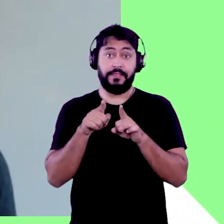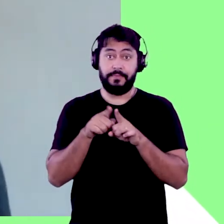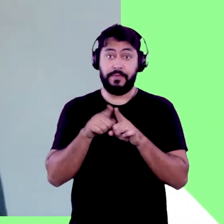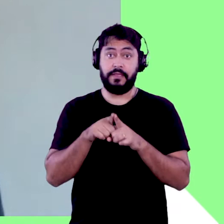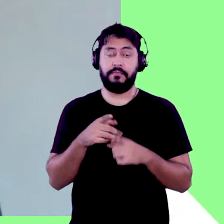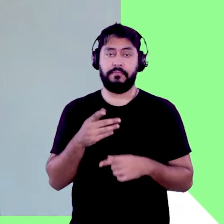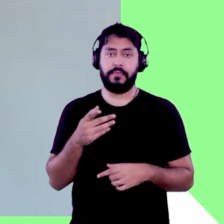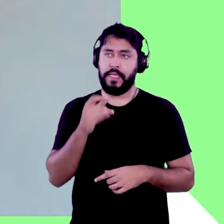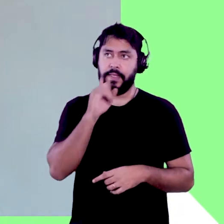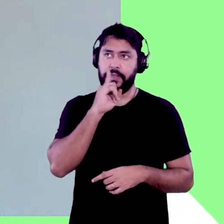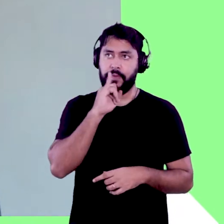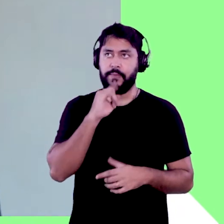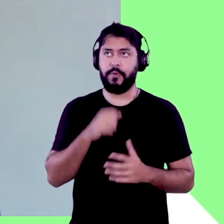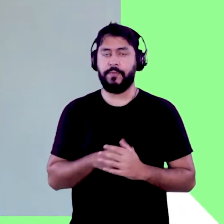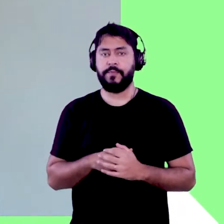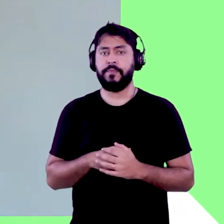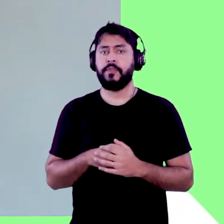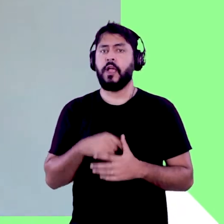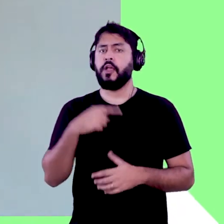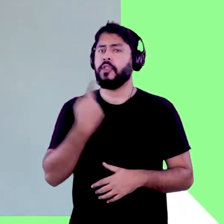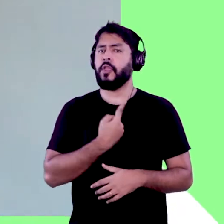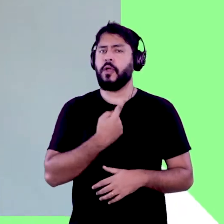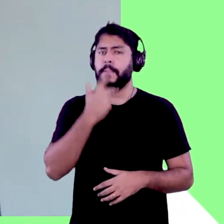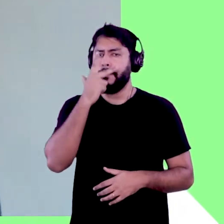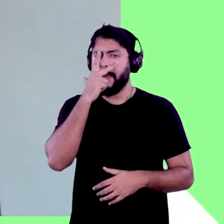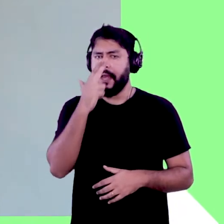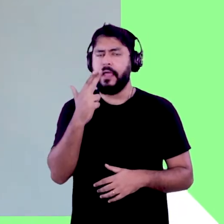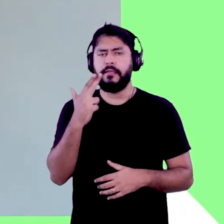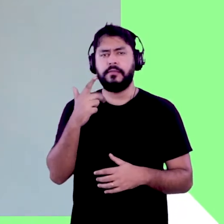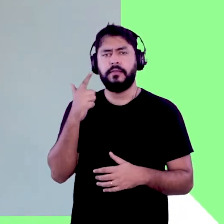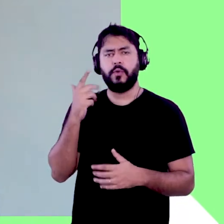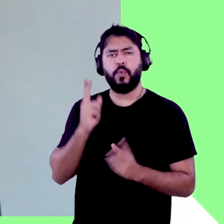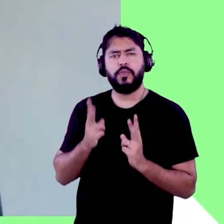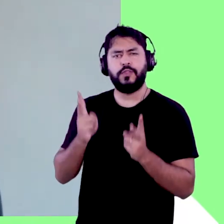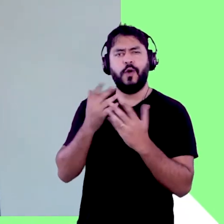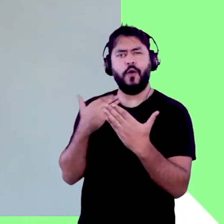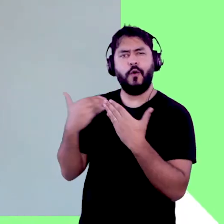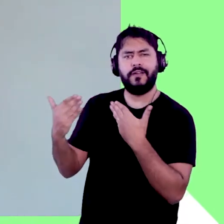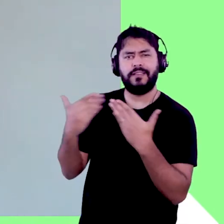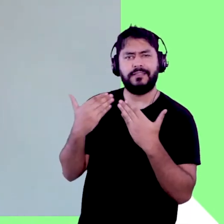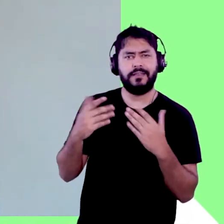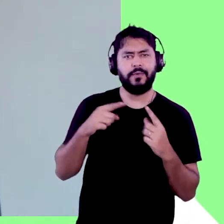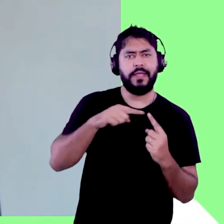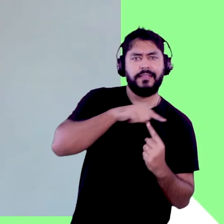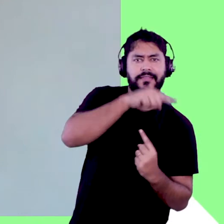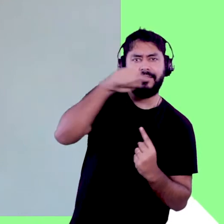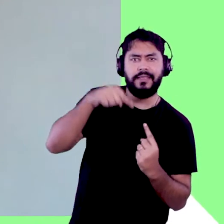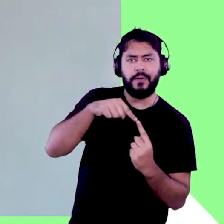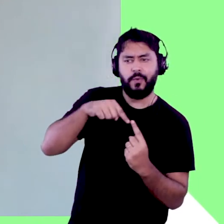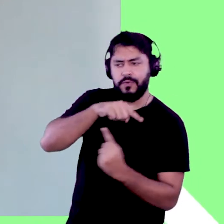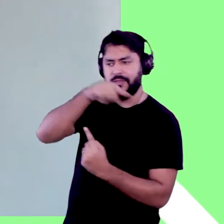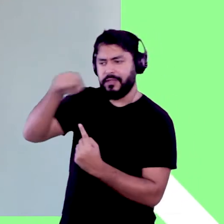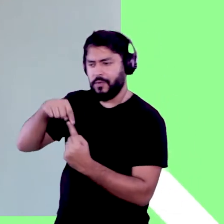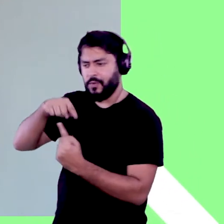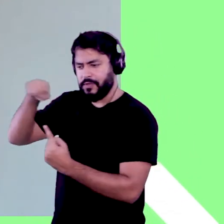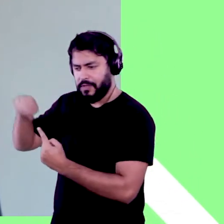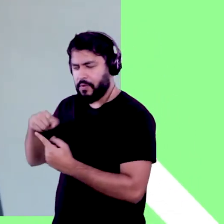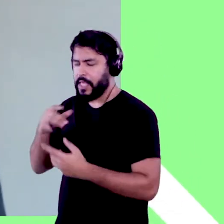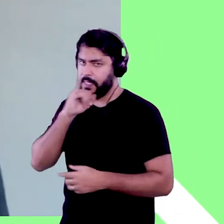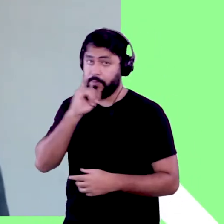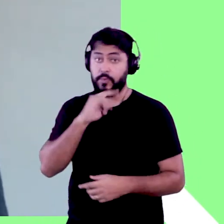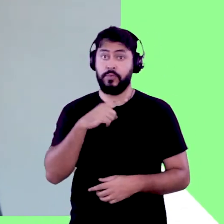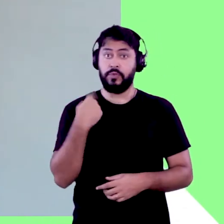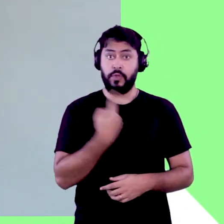de alguma forma, a gente continua conversando entre ciclos, né? Nós, interessados nesses processos